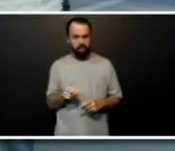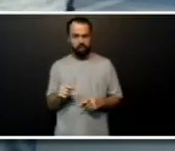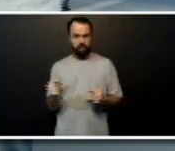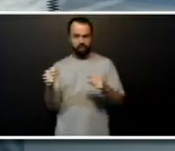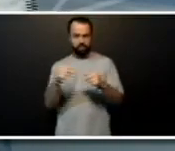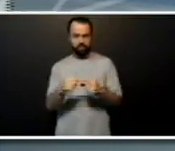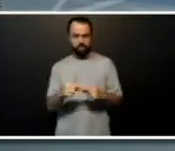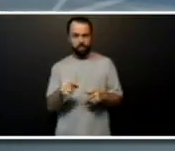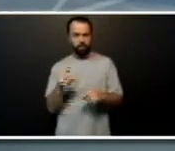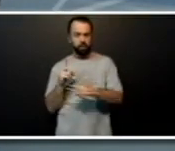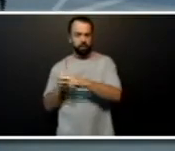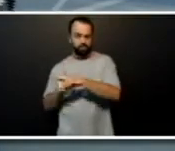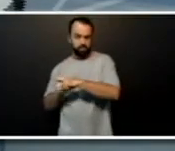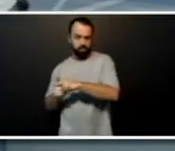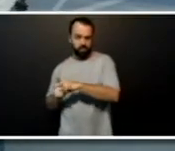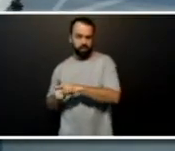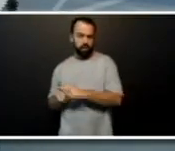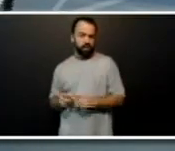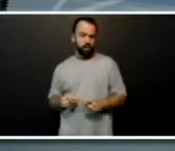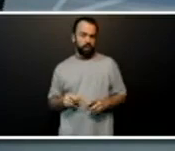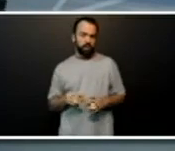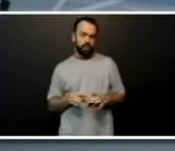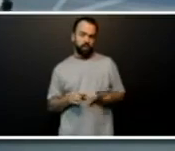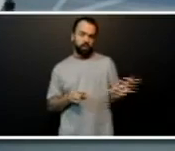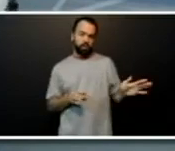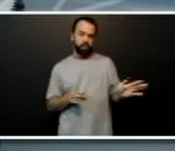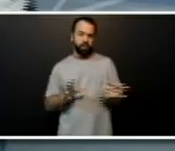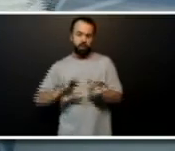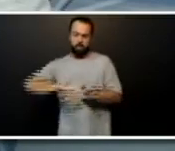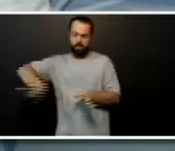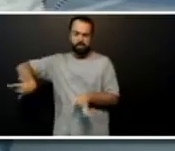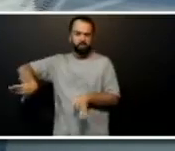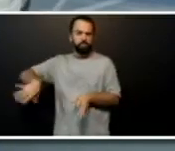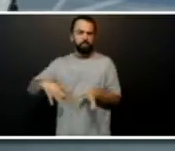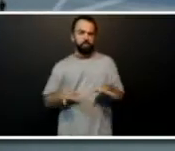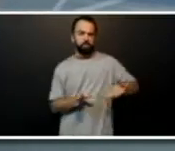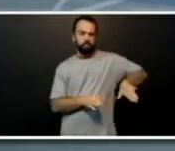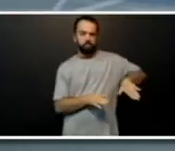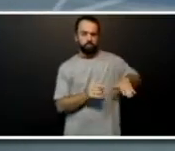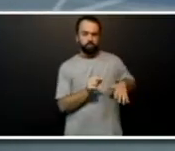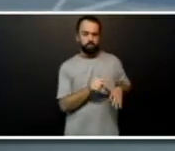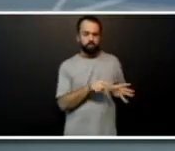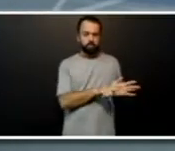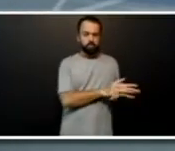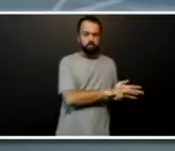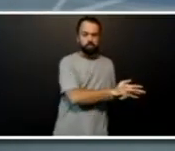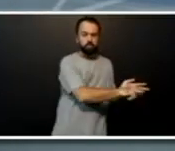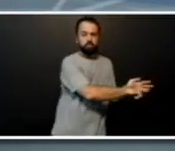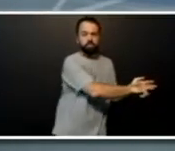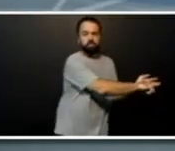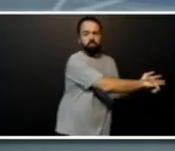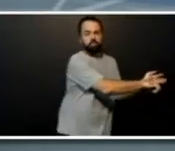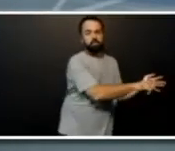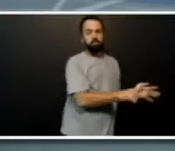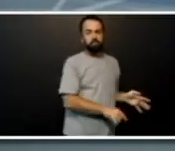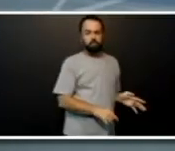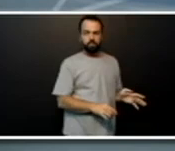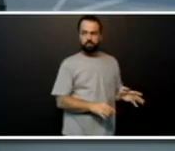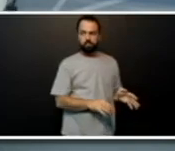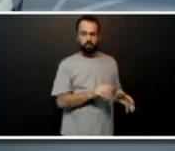positivos. Quando eu estou nos negativos, quanto mais para